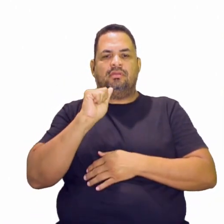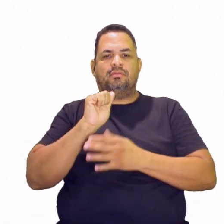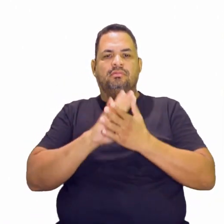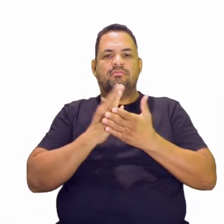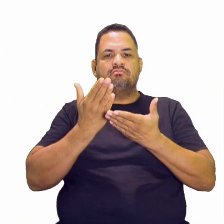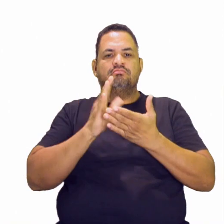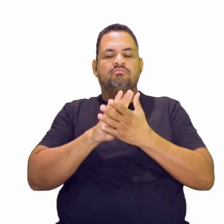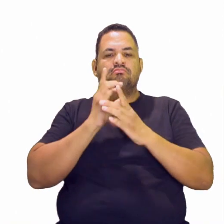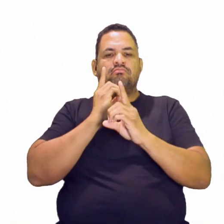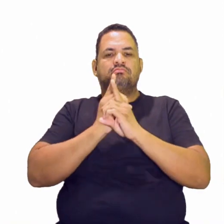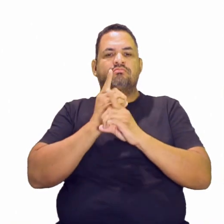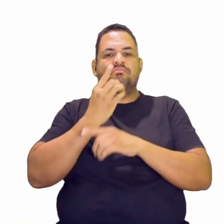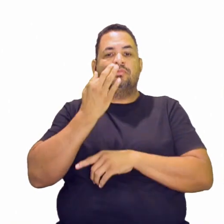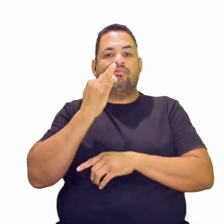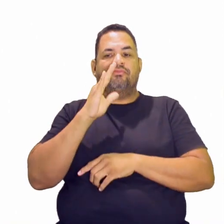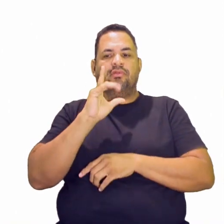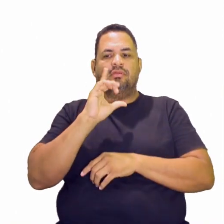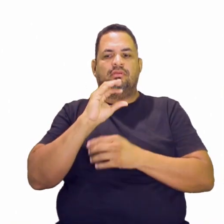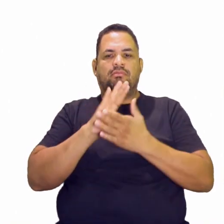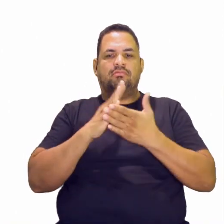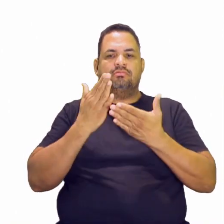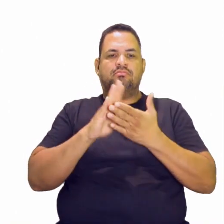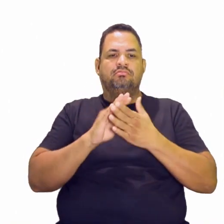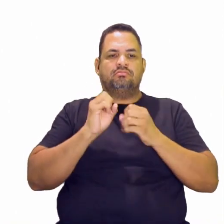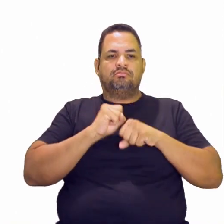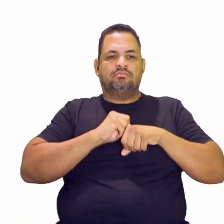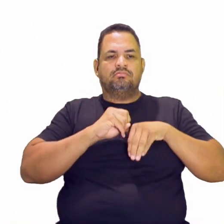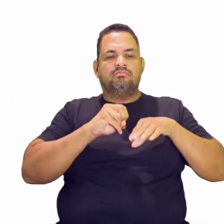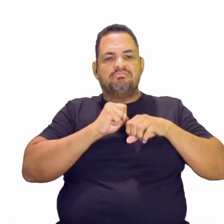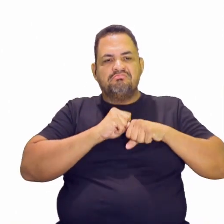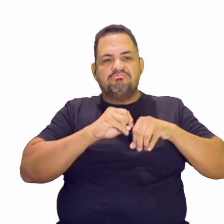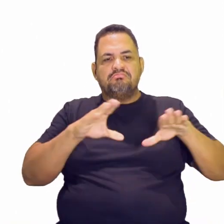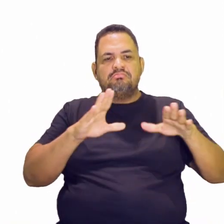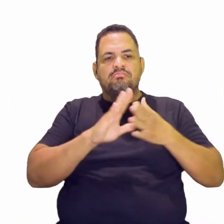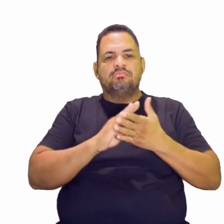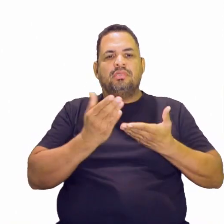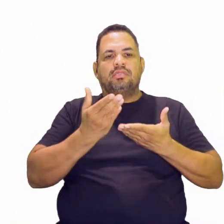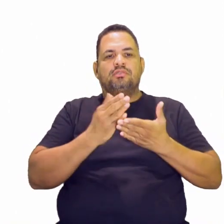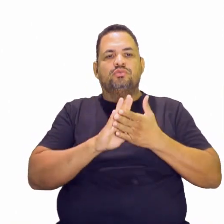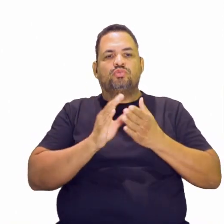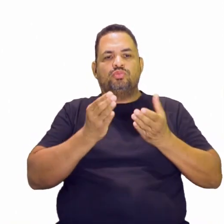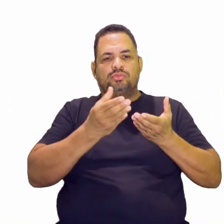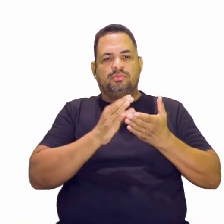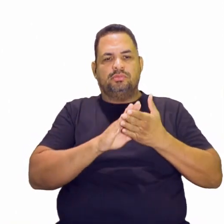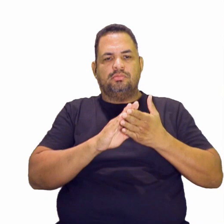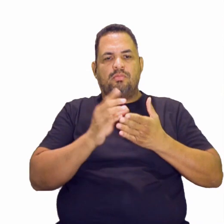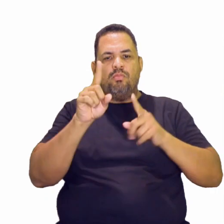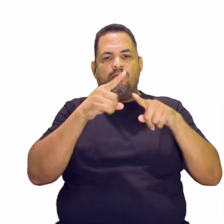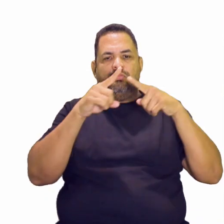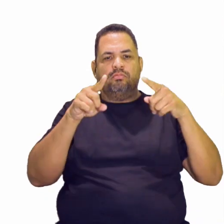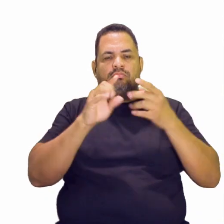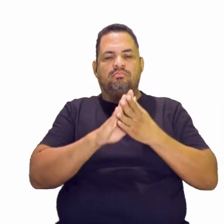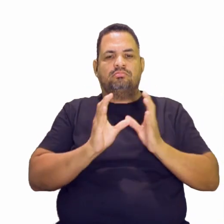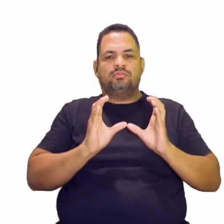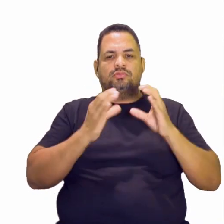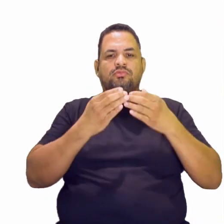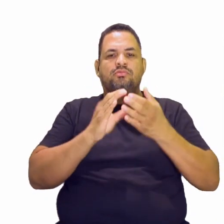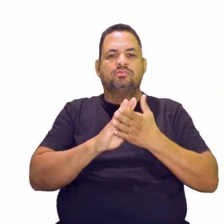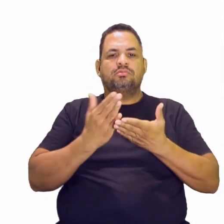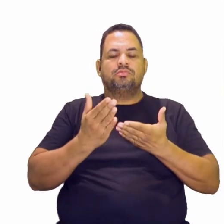fonográfica descobriu o filão e lançando discos de equipe com as músicas de sucesso nos